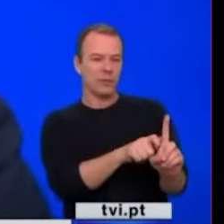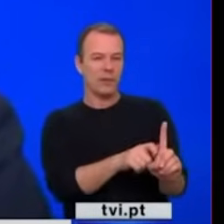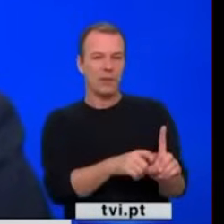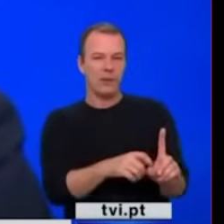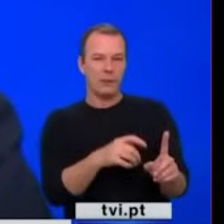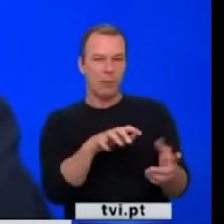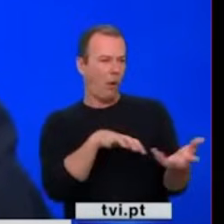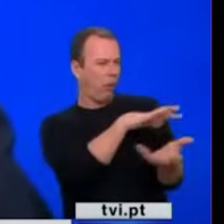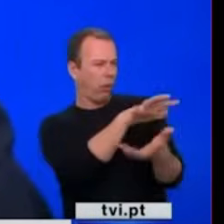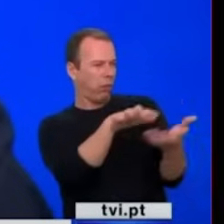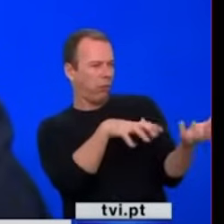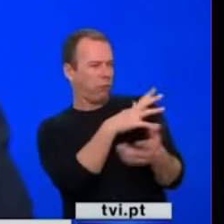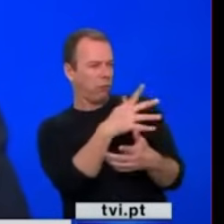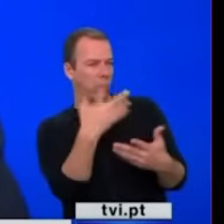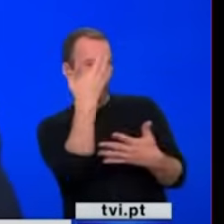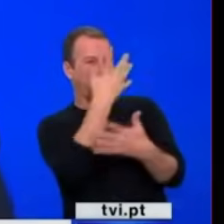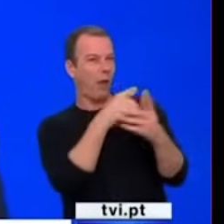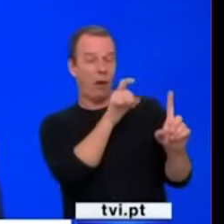trapalhado